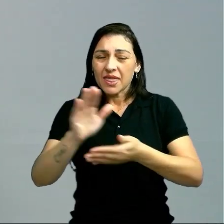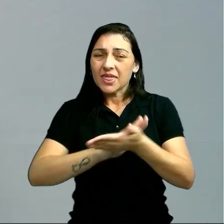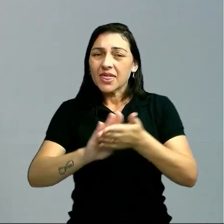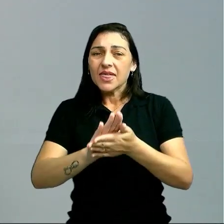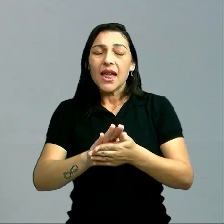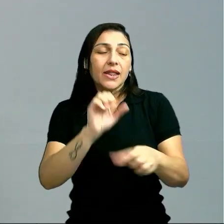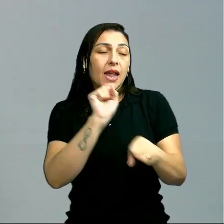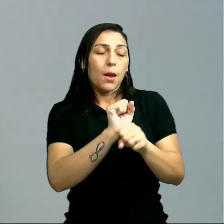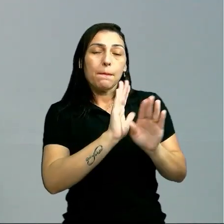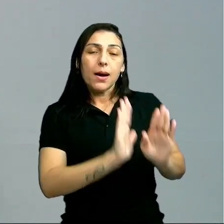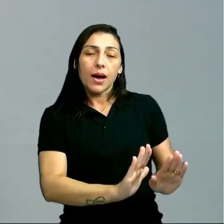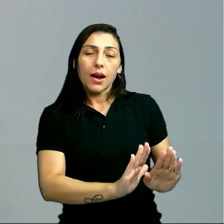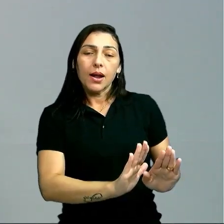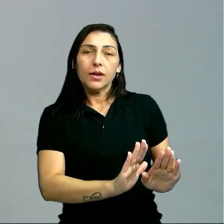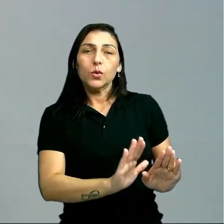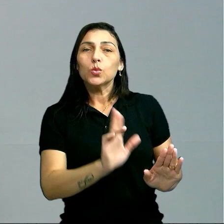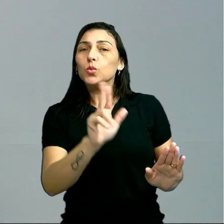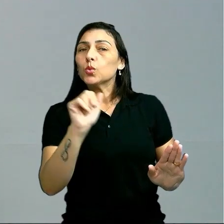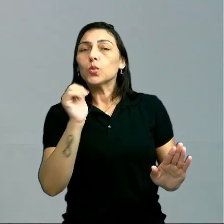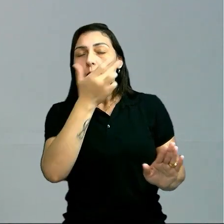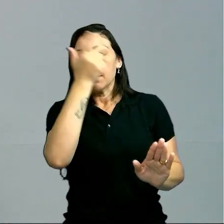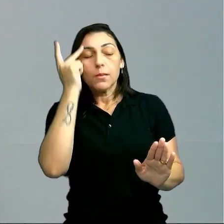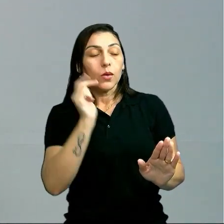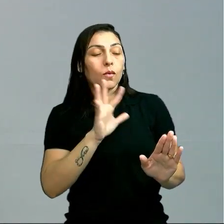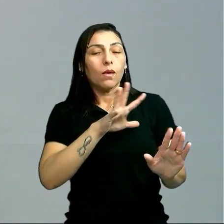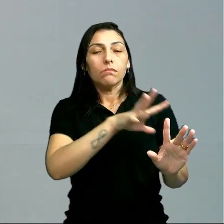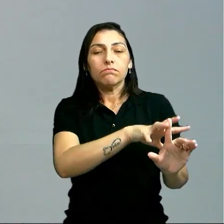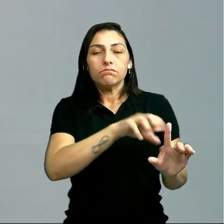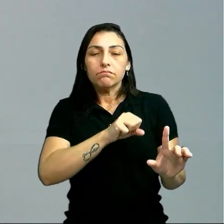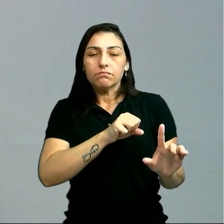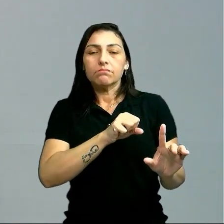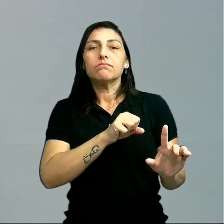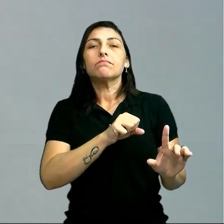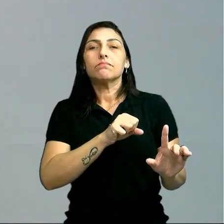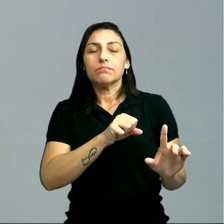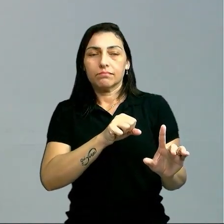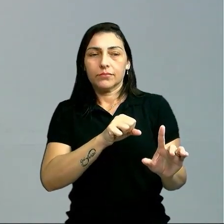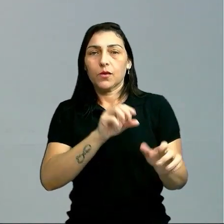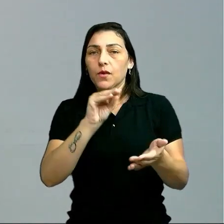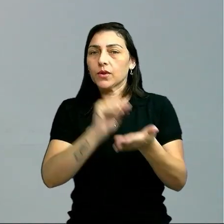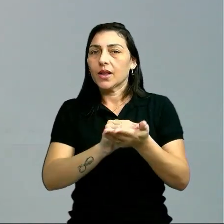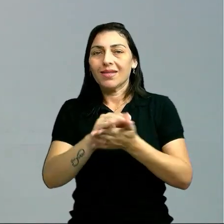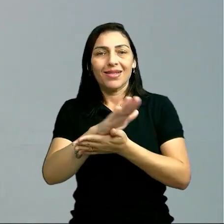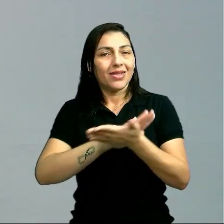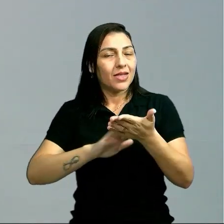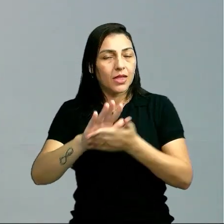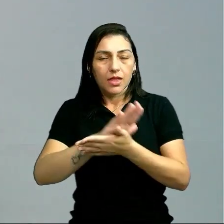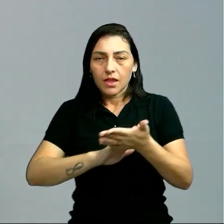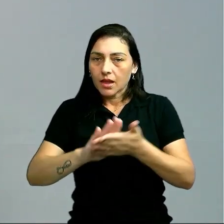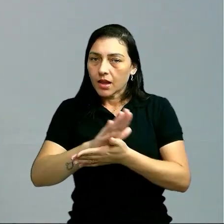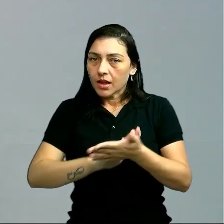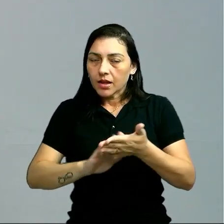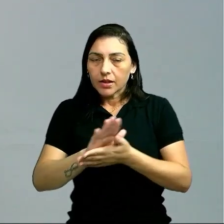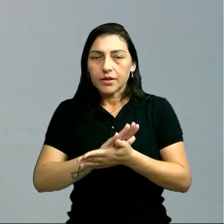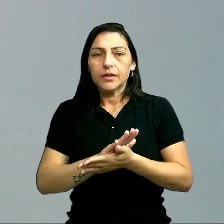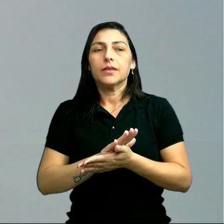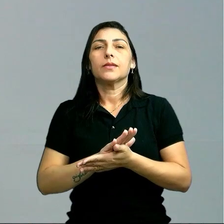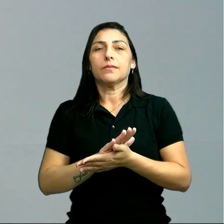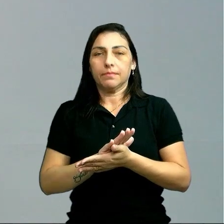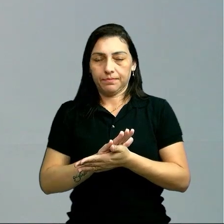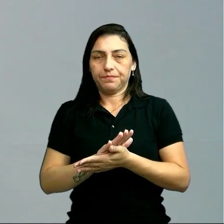não está tostado, não está descabelado, é um corpo inteiro, não está faltando um braço, não está faltando uma perna.